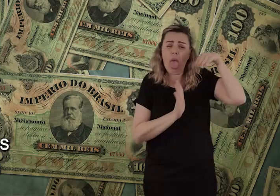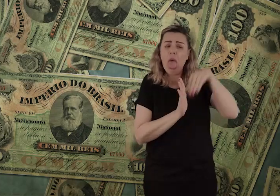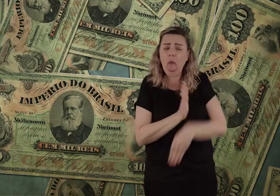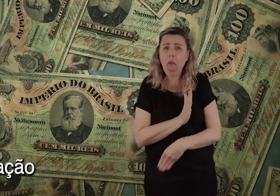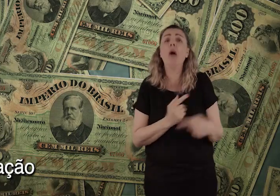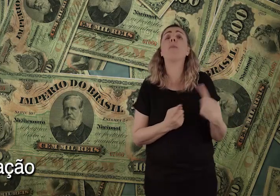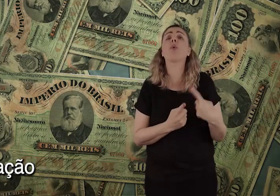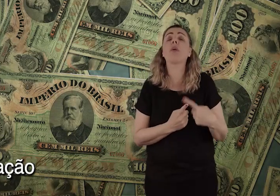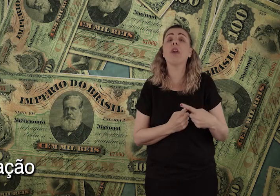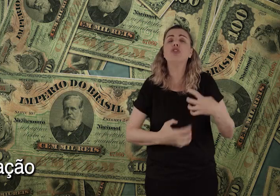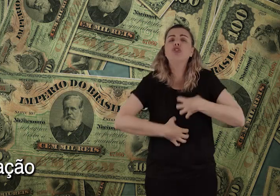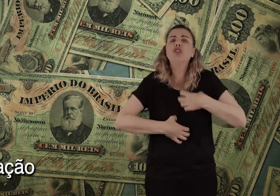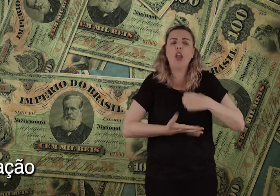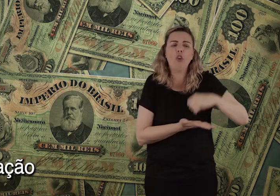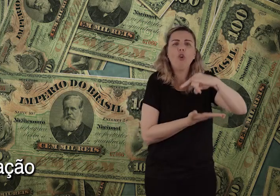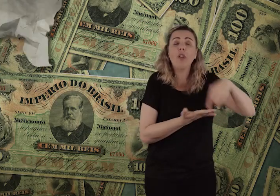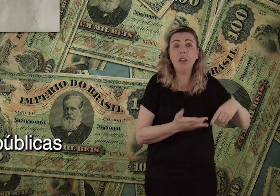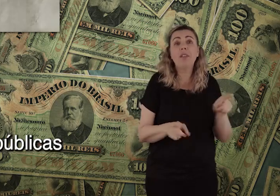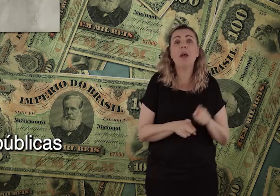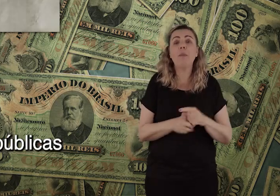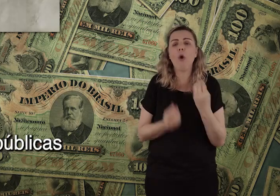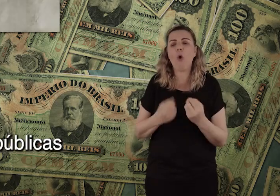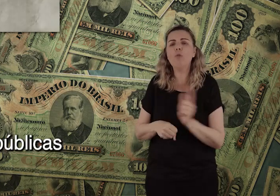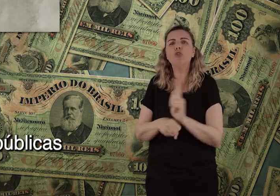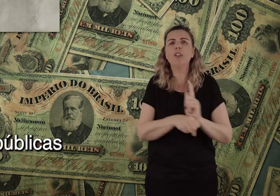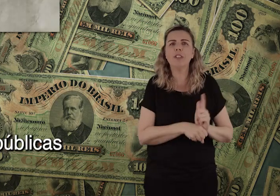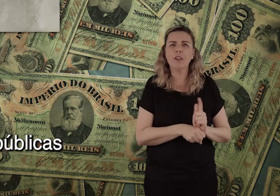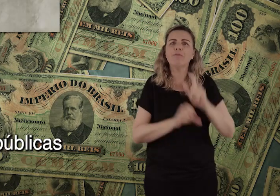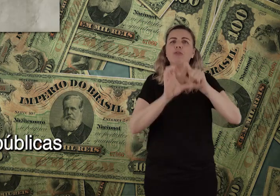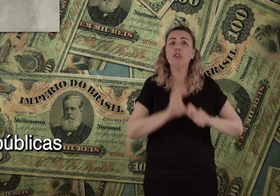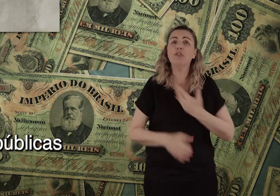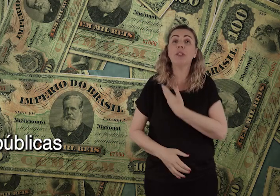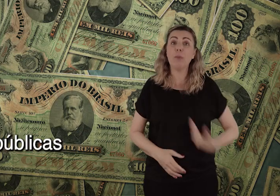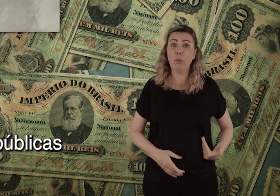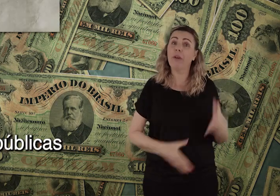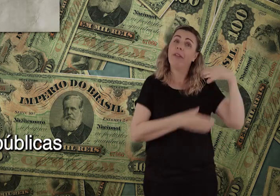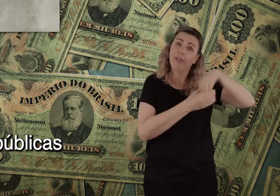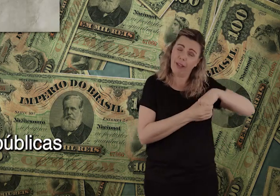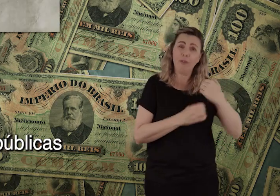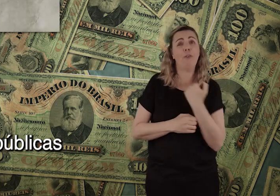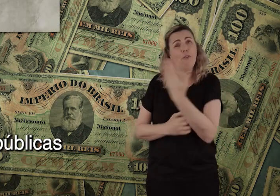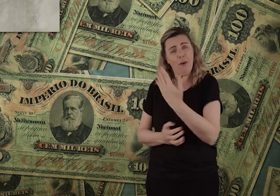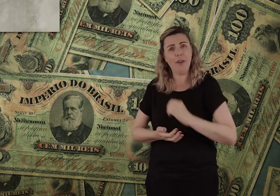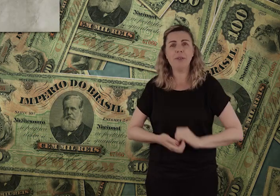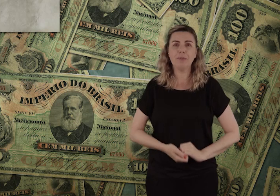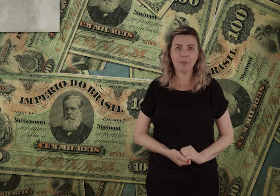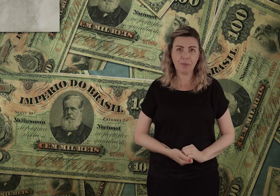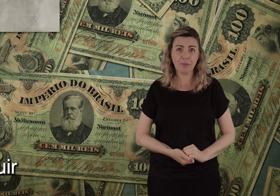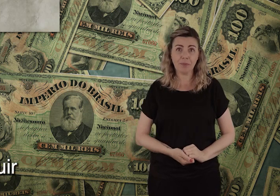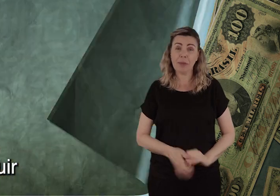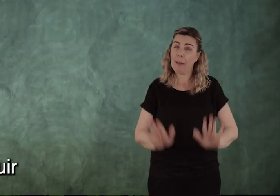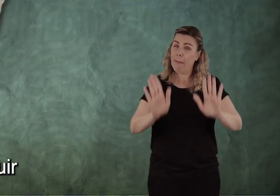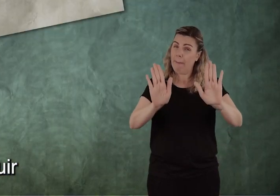crises geradas pela forma de contratação e de gestão das dívidas públicas interna e externa. Tela tomada por